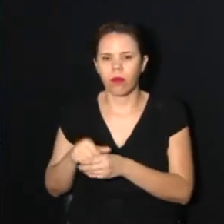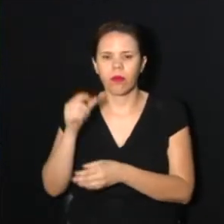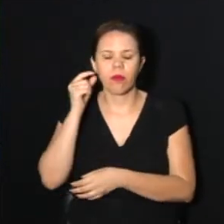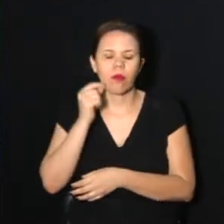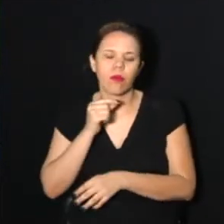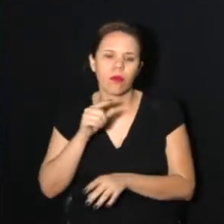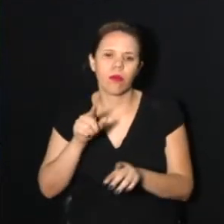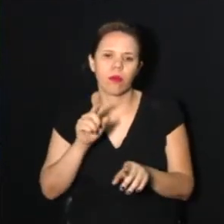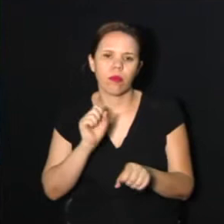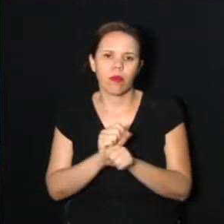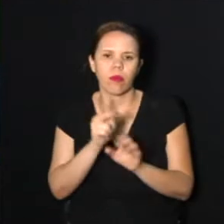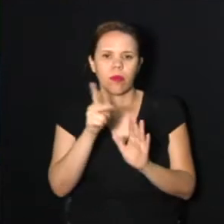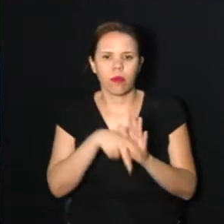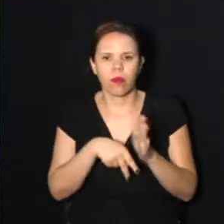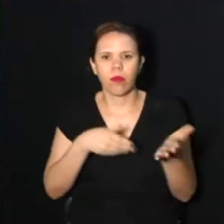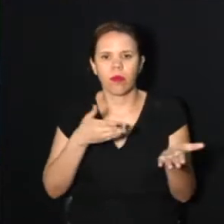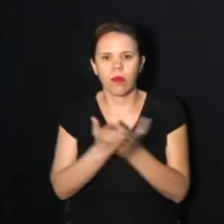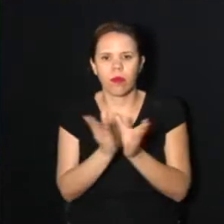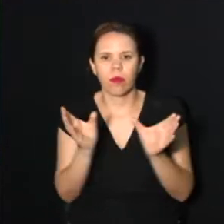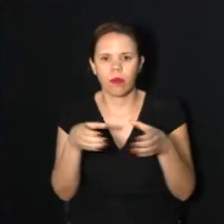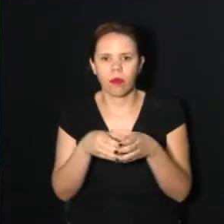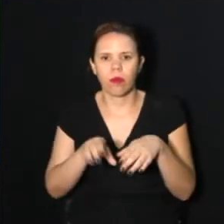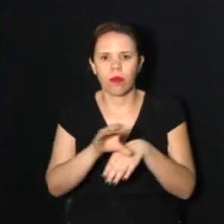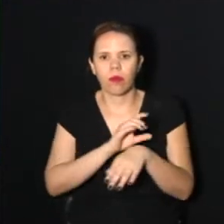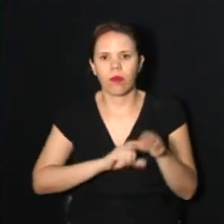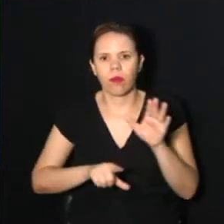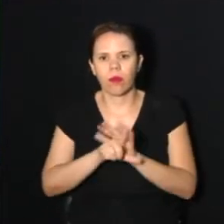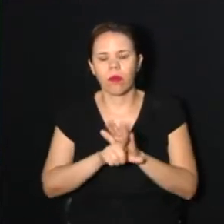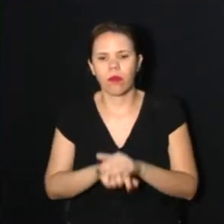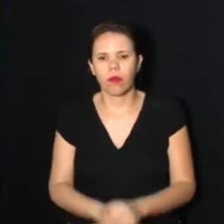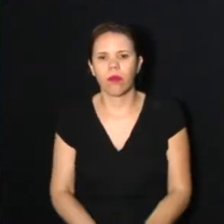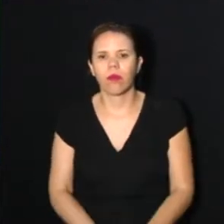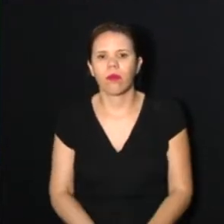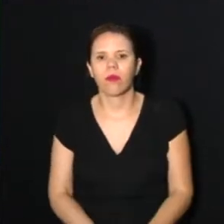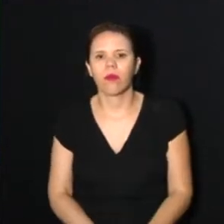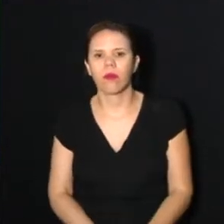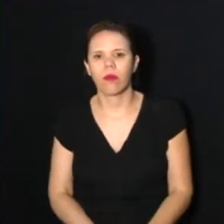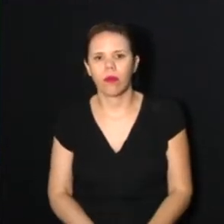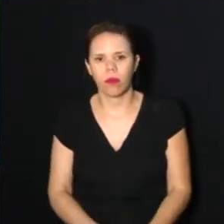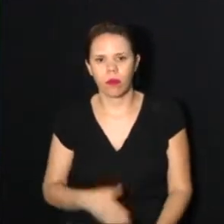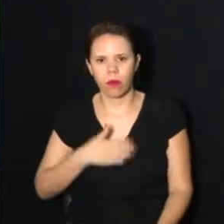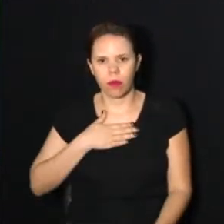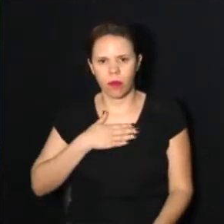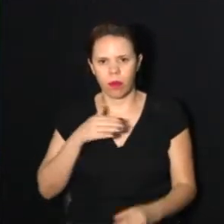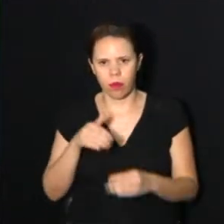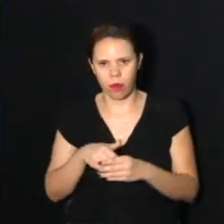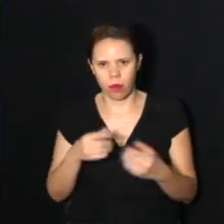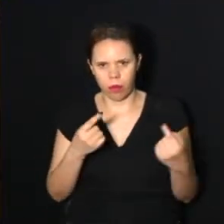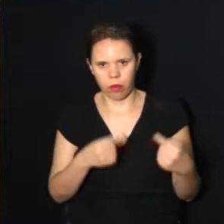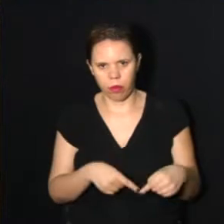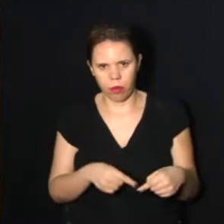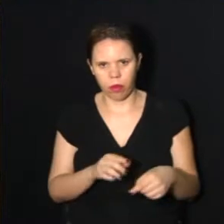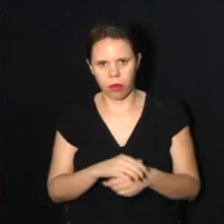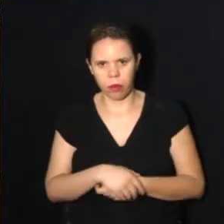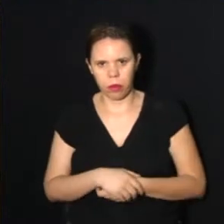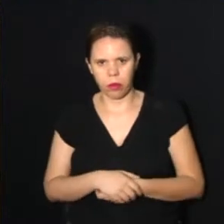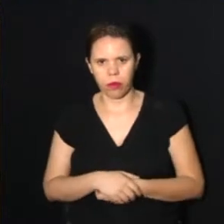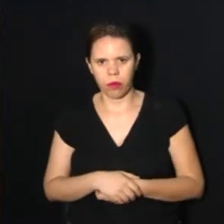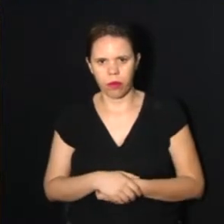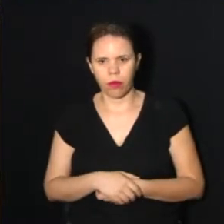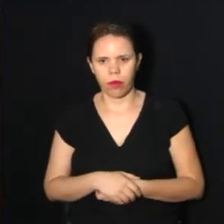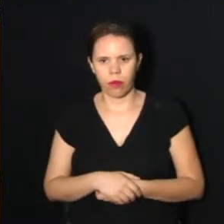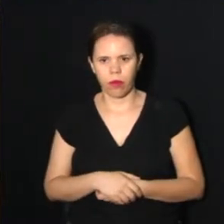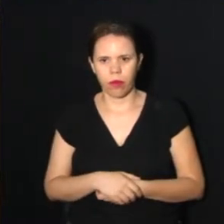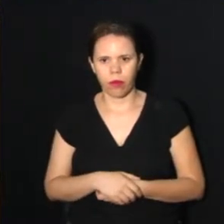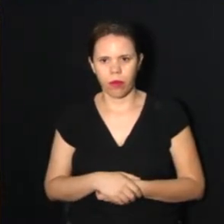Silva, o projeto está aprovado pela Comissão de Constituição e Legalidade. O meu voto é contrário. O voto do senhor é contrário. Isto. O vereador Marcelo